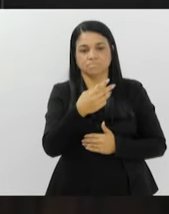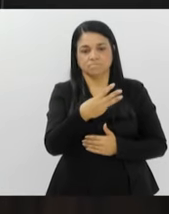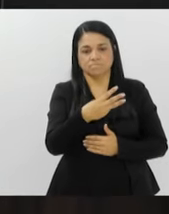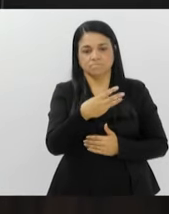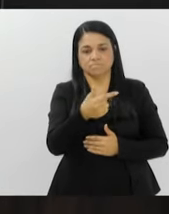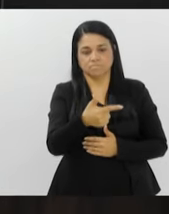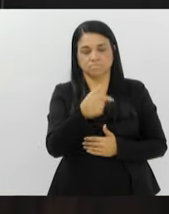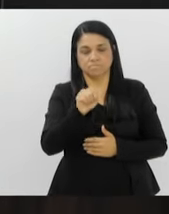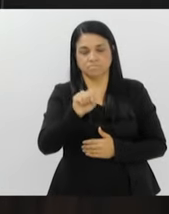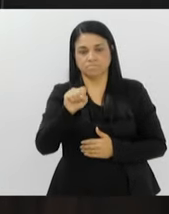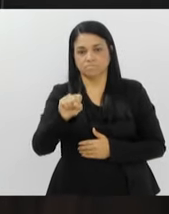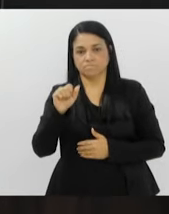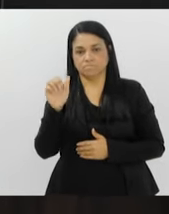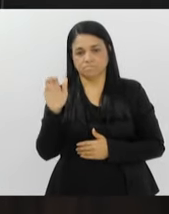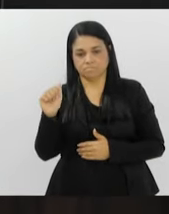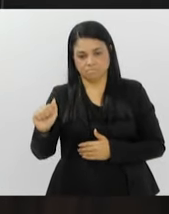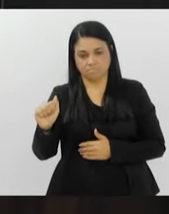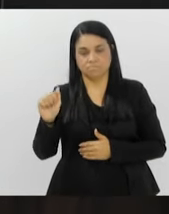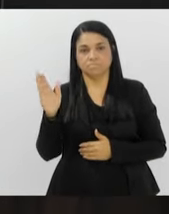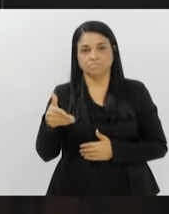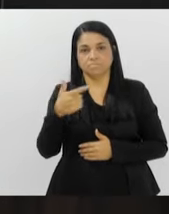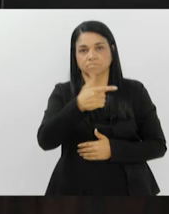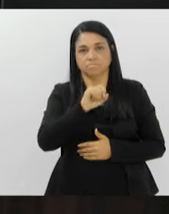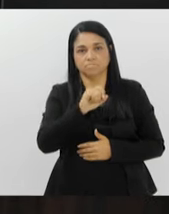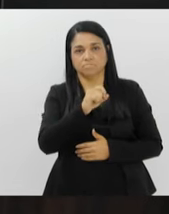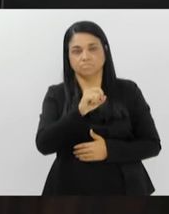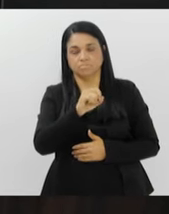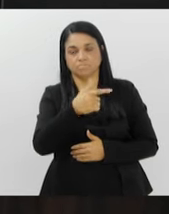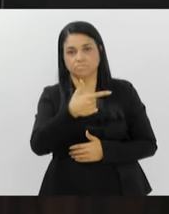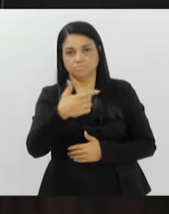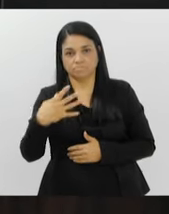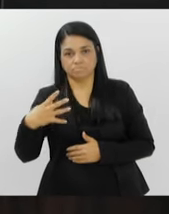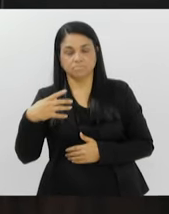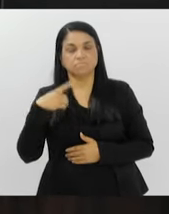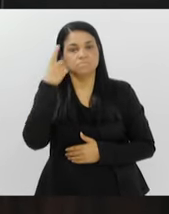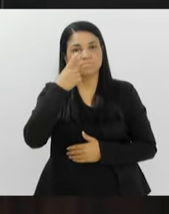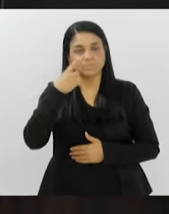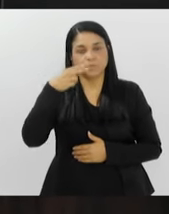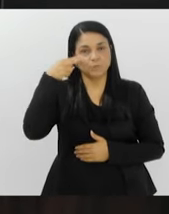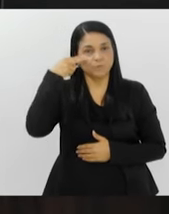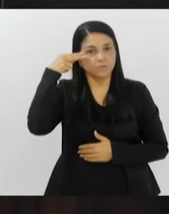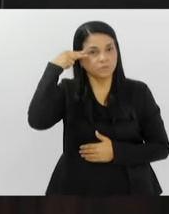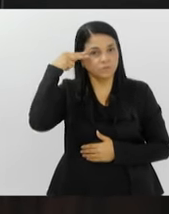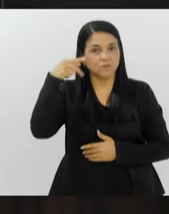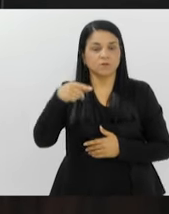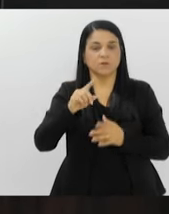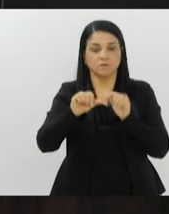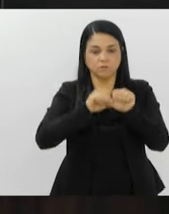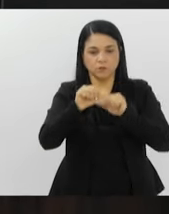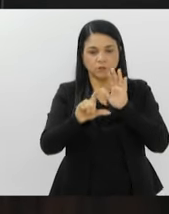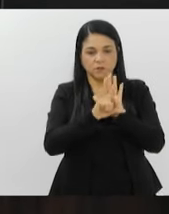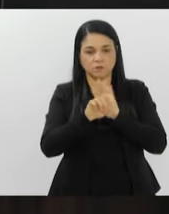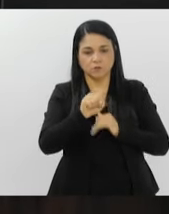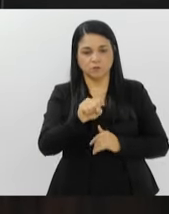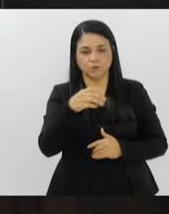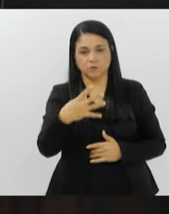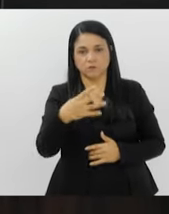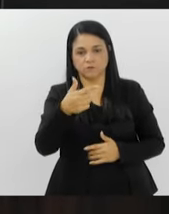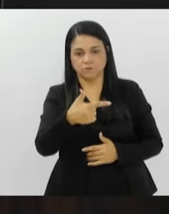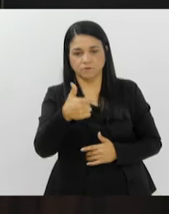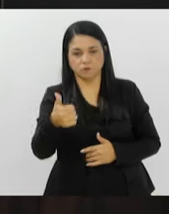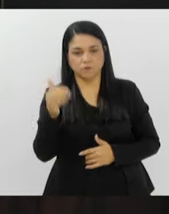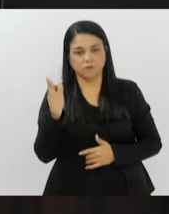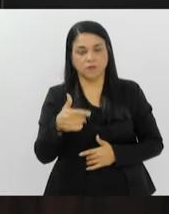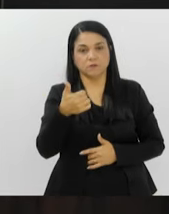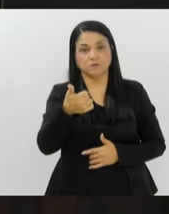3288 a de 2024 de autoria da deputada tia juu que altera a lei número 8421 de